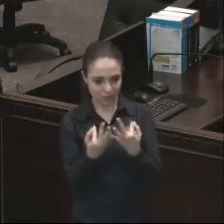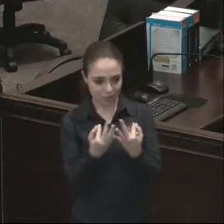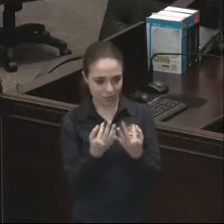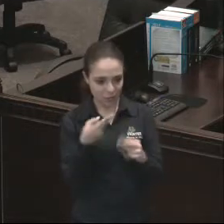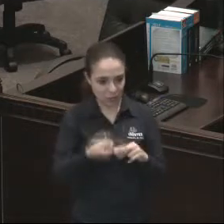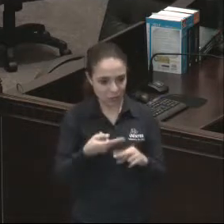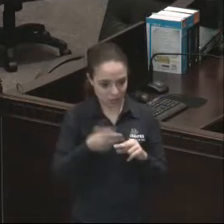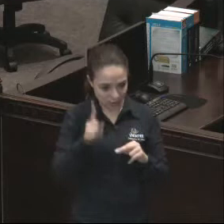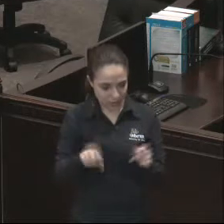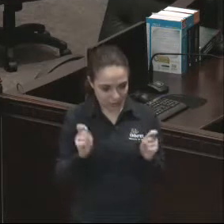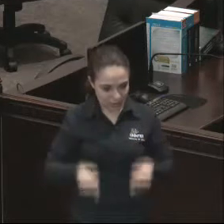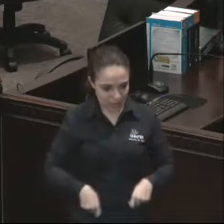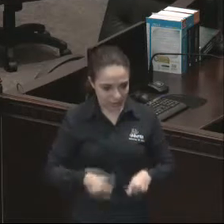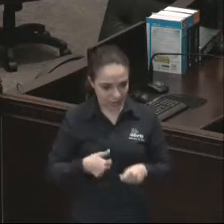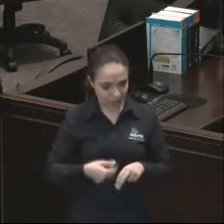água mineral.